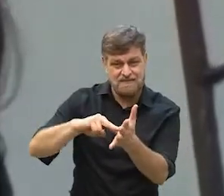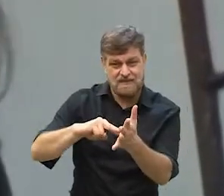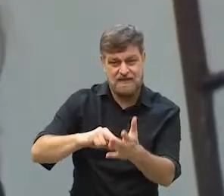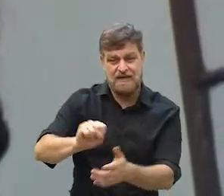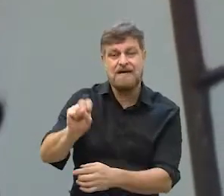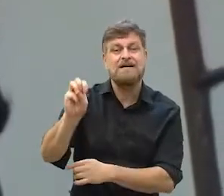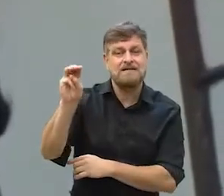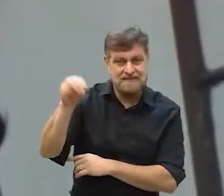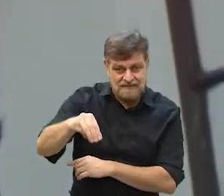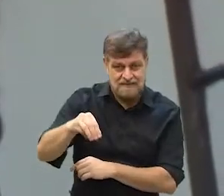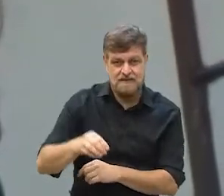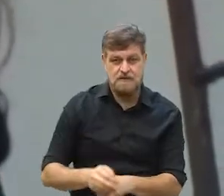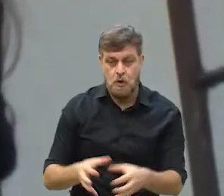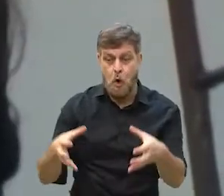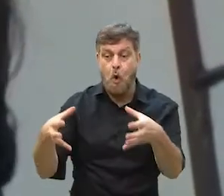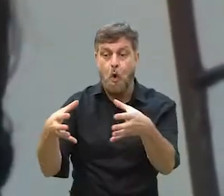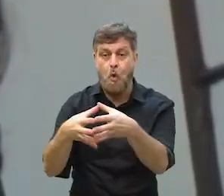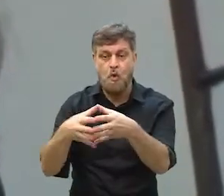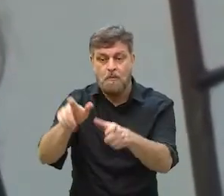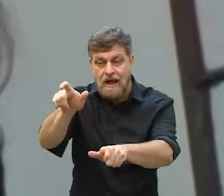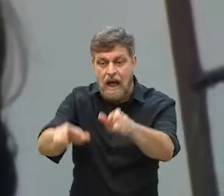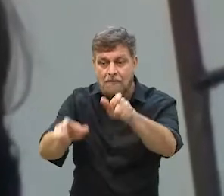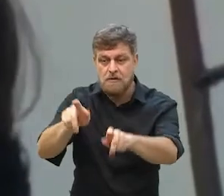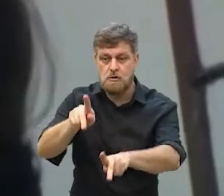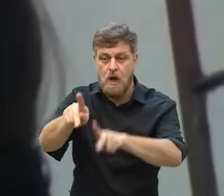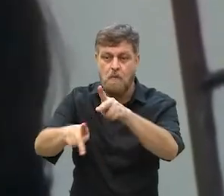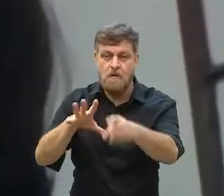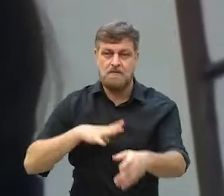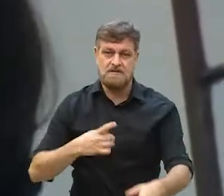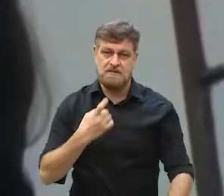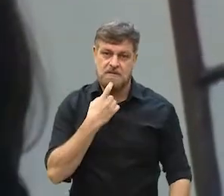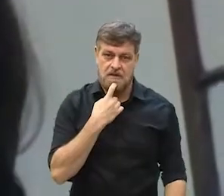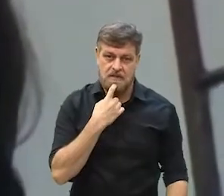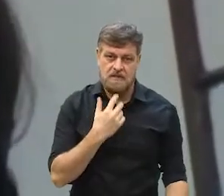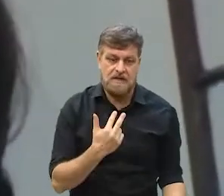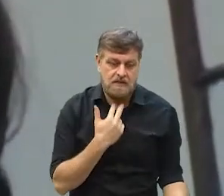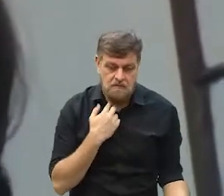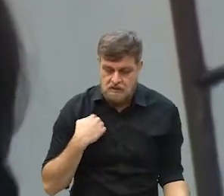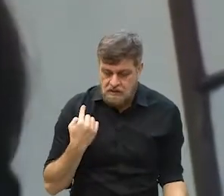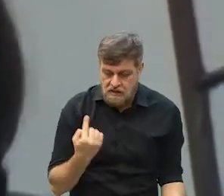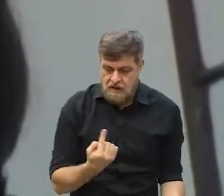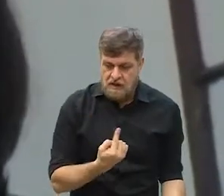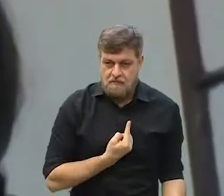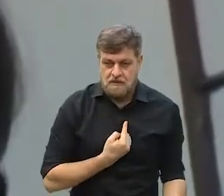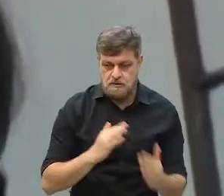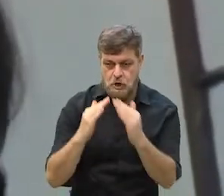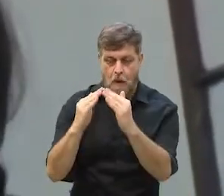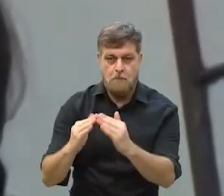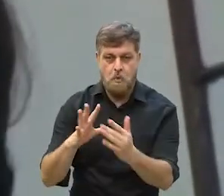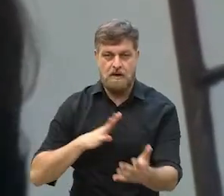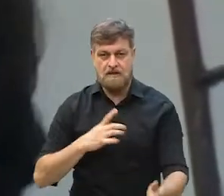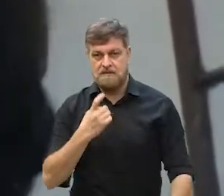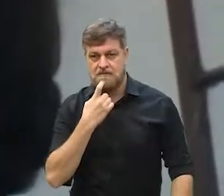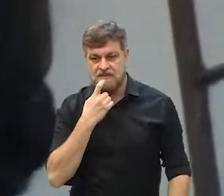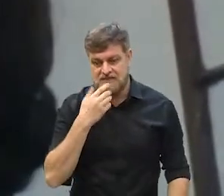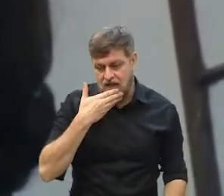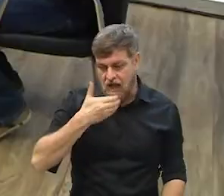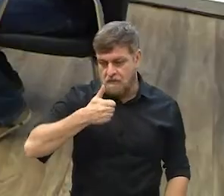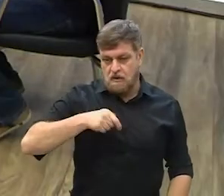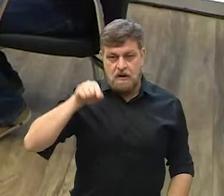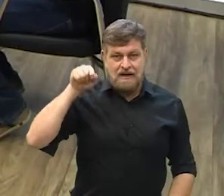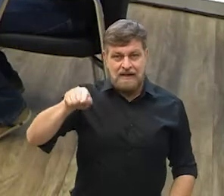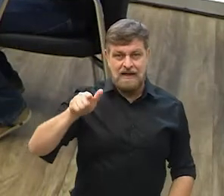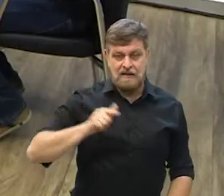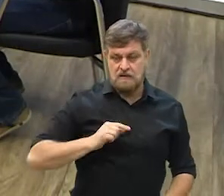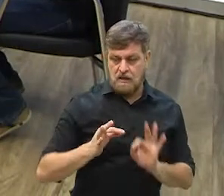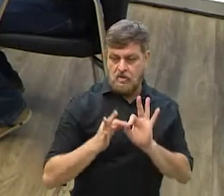uma parte significativa da cidade. Né? Não tem como nós morarmos numa cidade melhor se temos